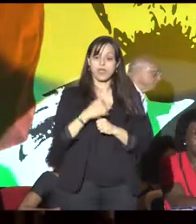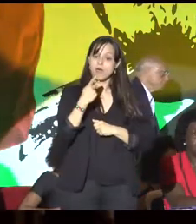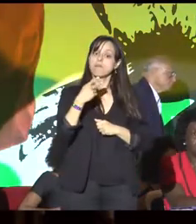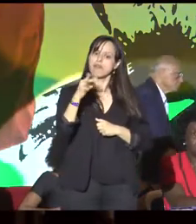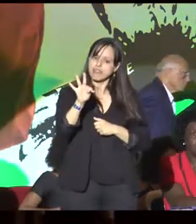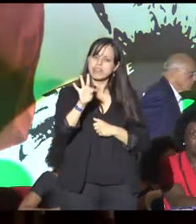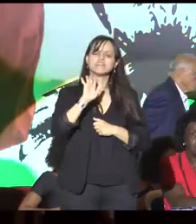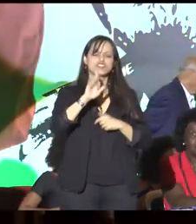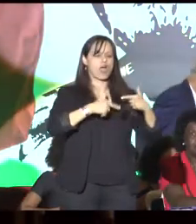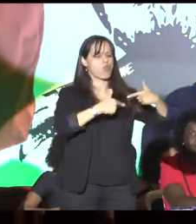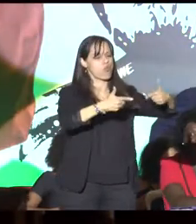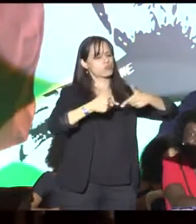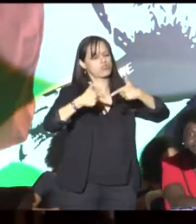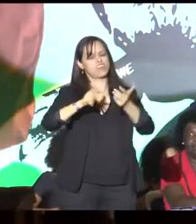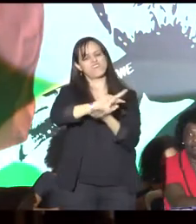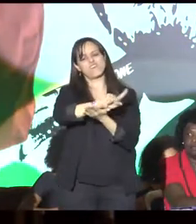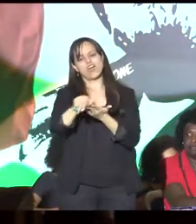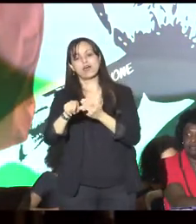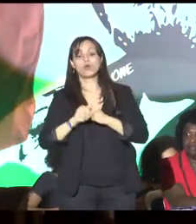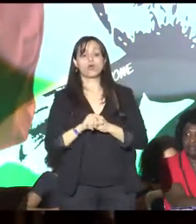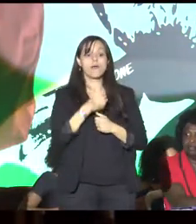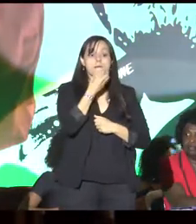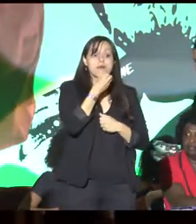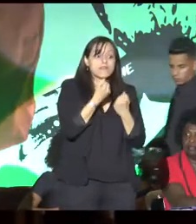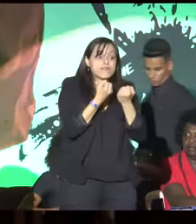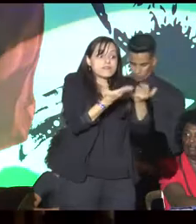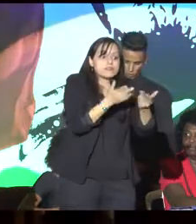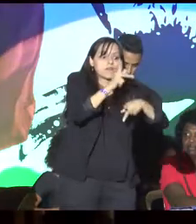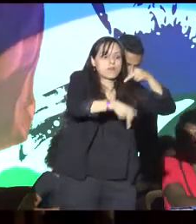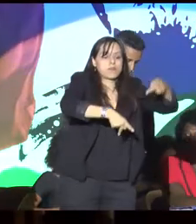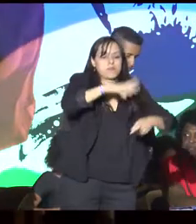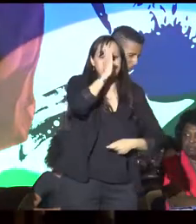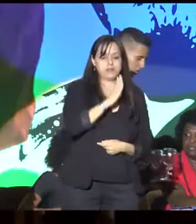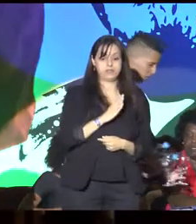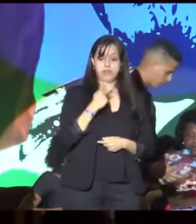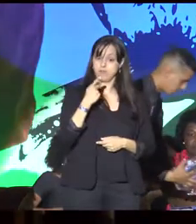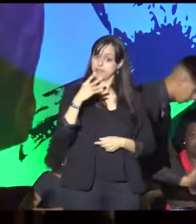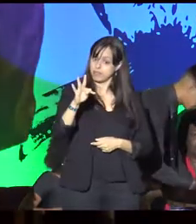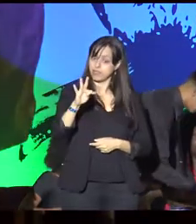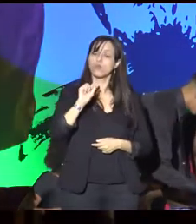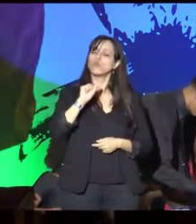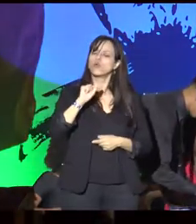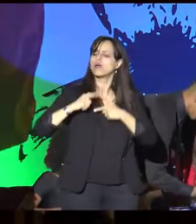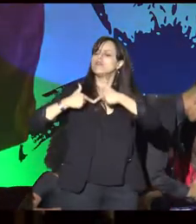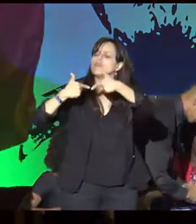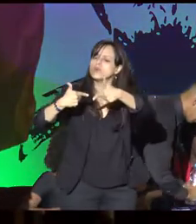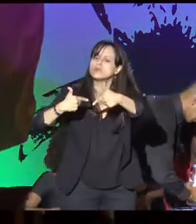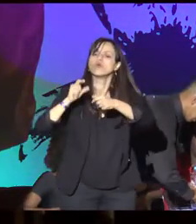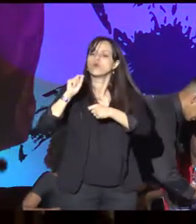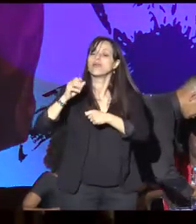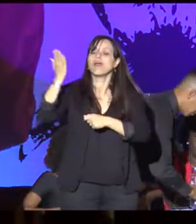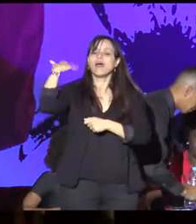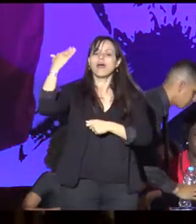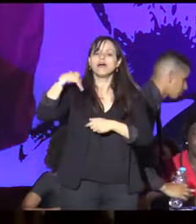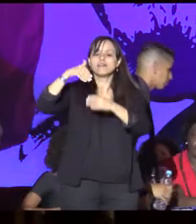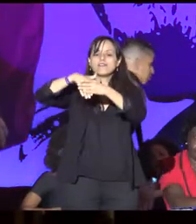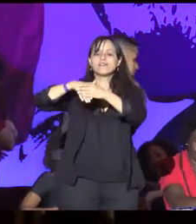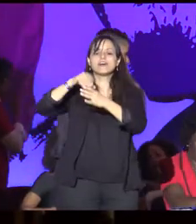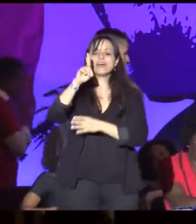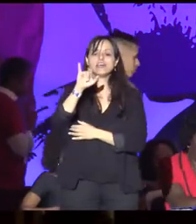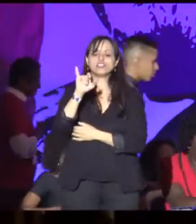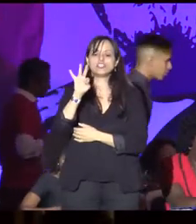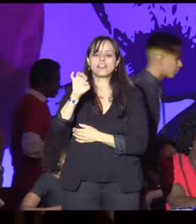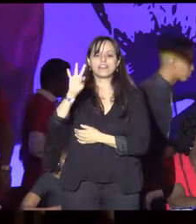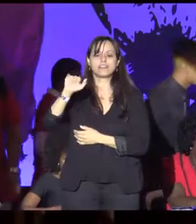de muitas lutas. Muitos têm um benefício do povo brasileiro. O PT esteve à frente na luta pela direta já, contra